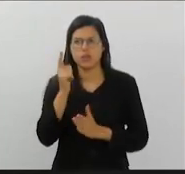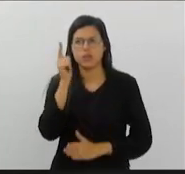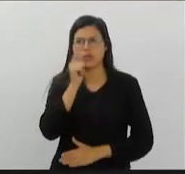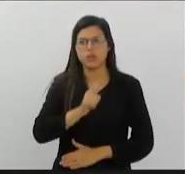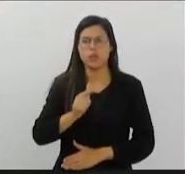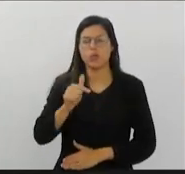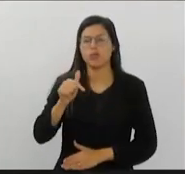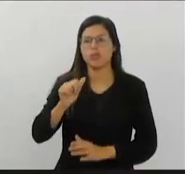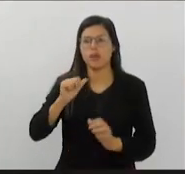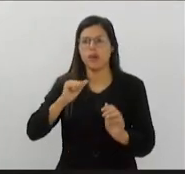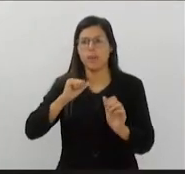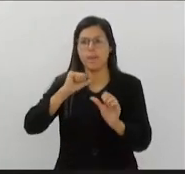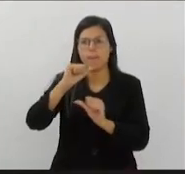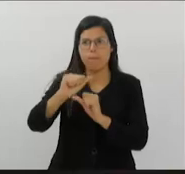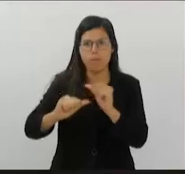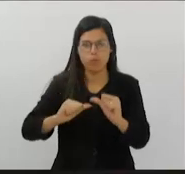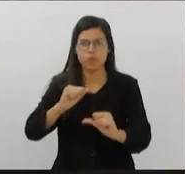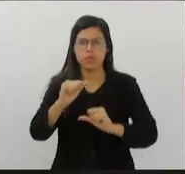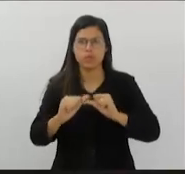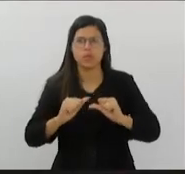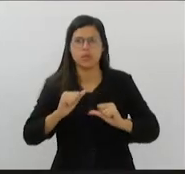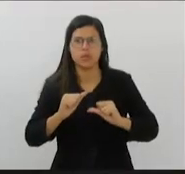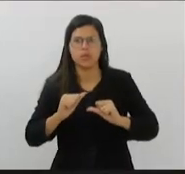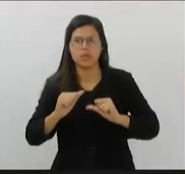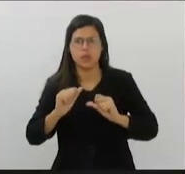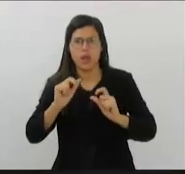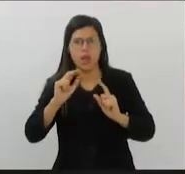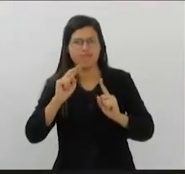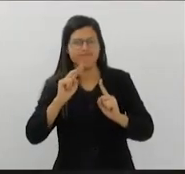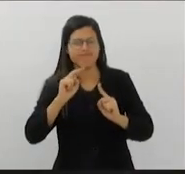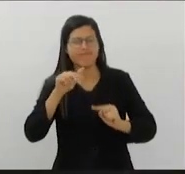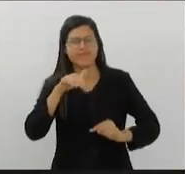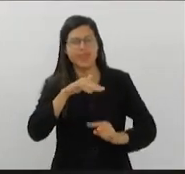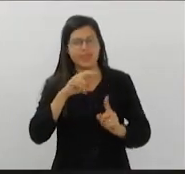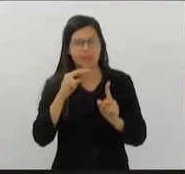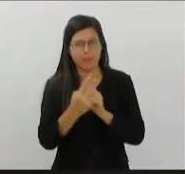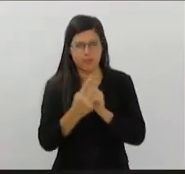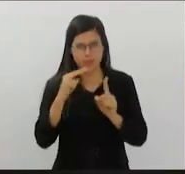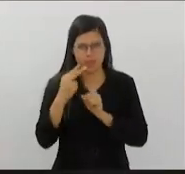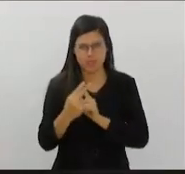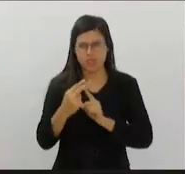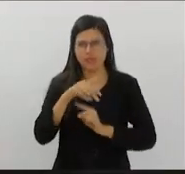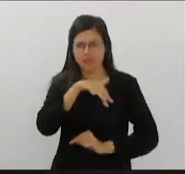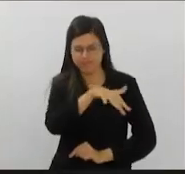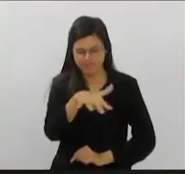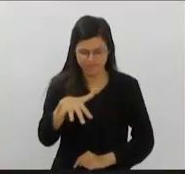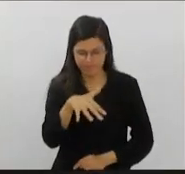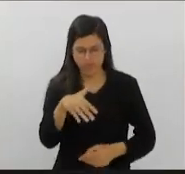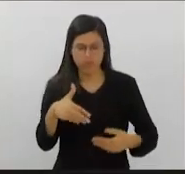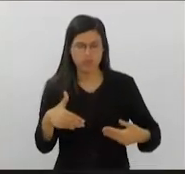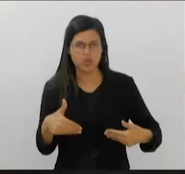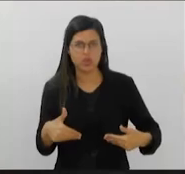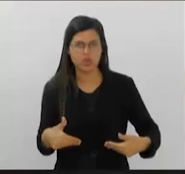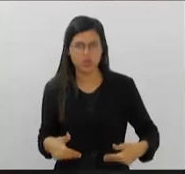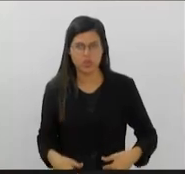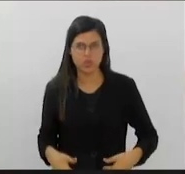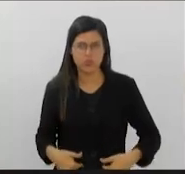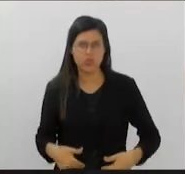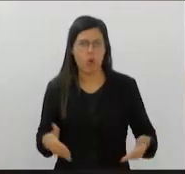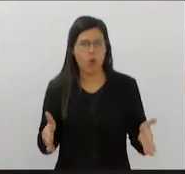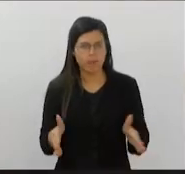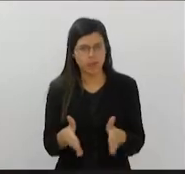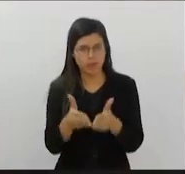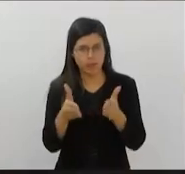estar mudando esse panorama de pobreza, para que a gente consiga estar mudando esse cenário de fome